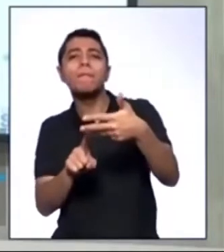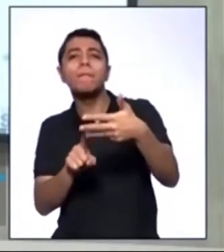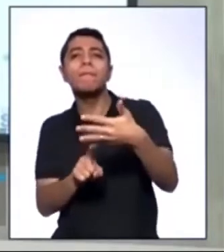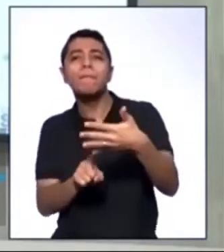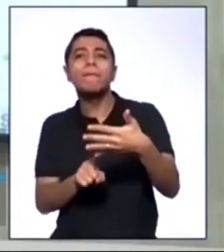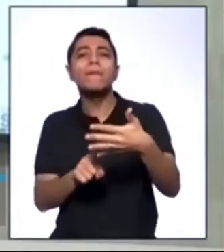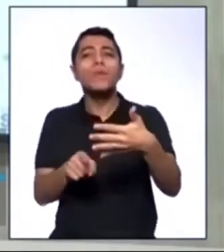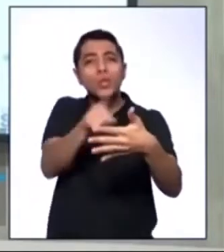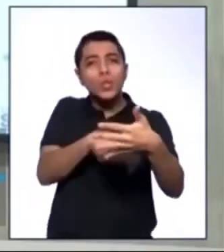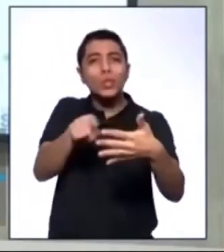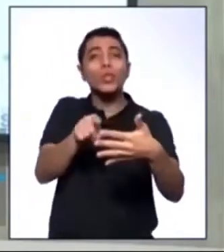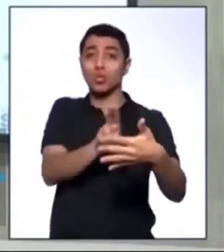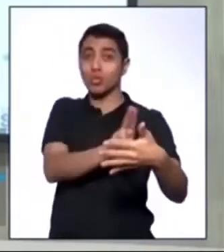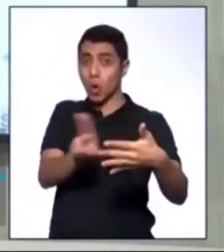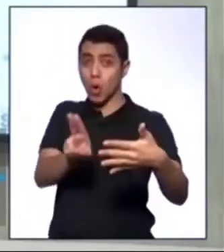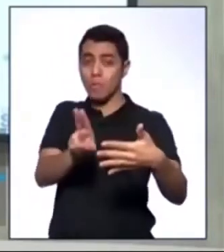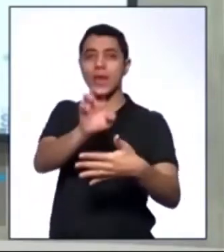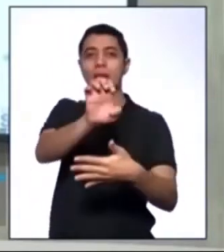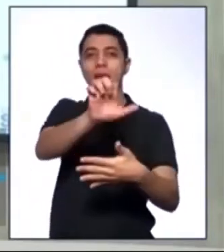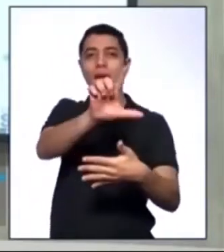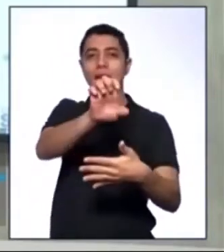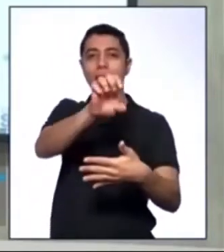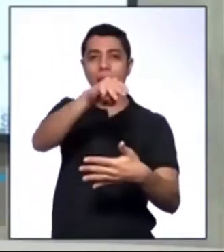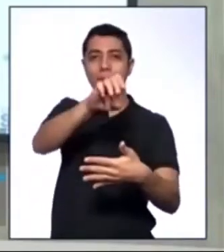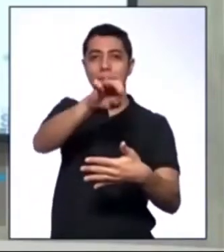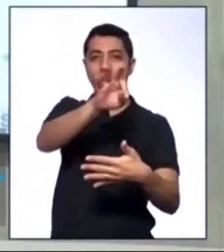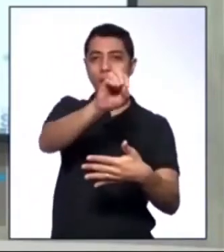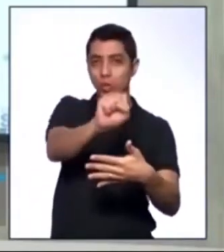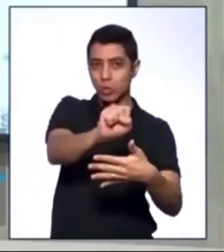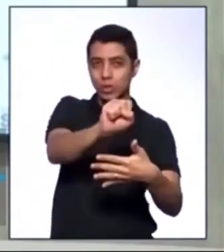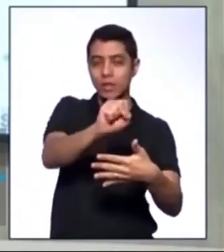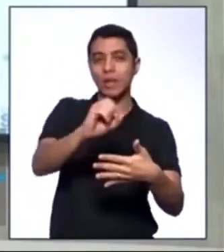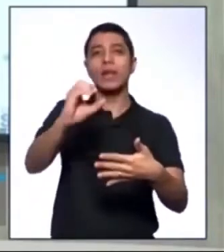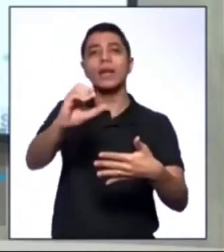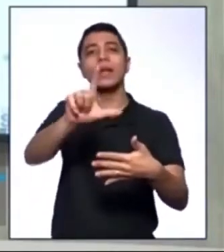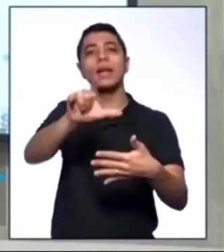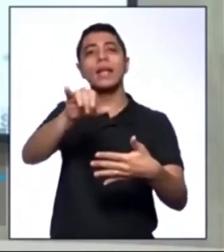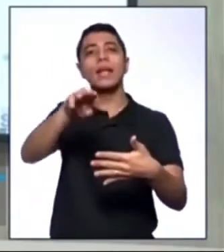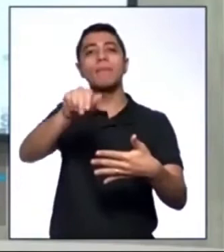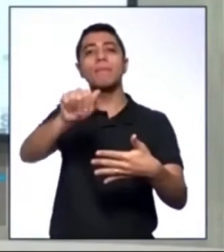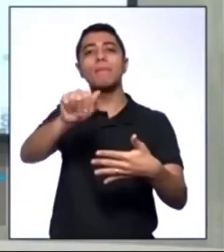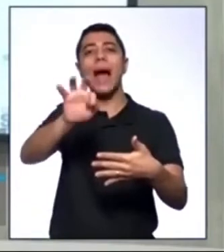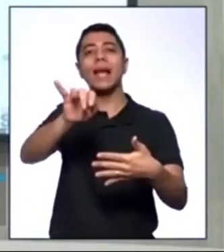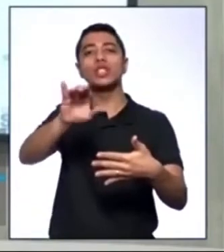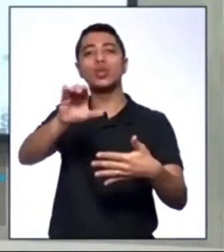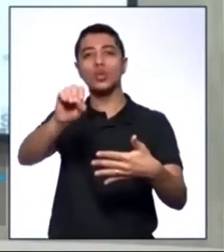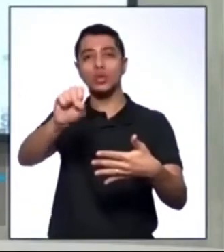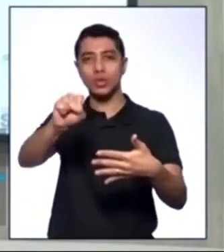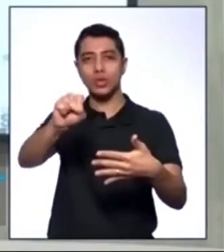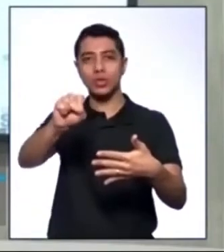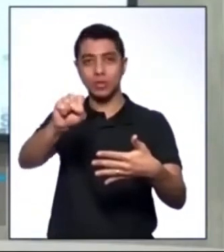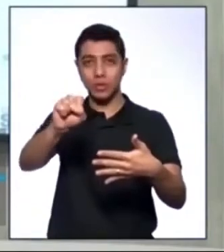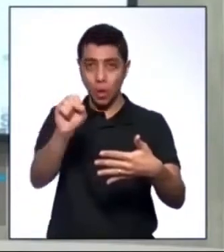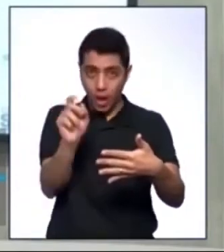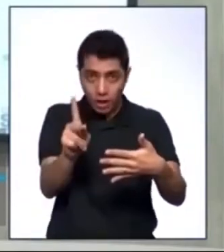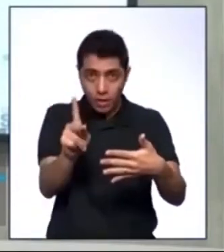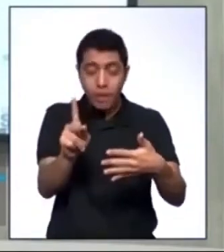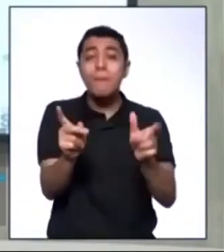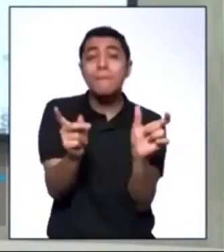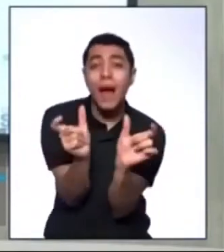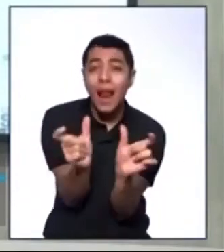de elementos climáticos. Não vamos confundir elementos do clima com fatores climáticos. Daqui a pouco eu falo sobre